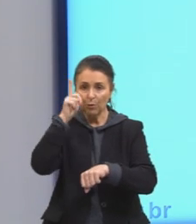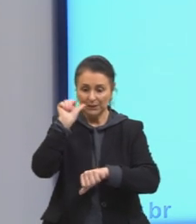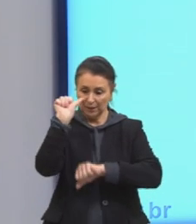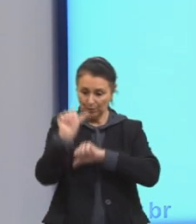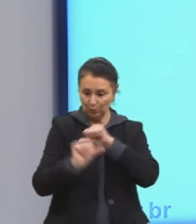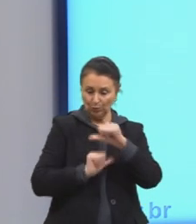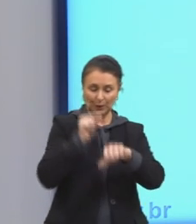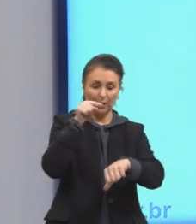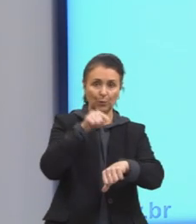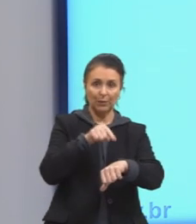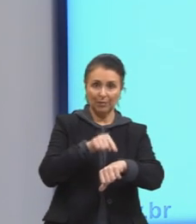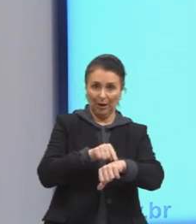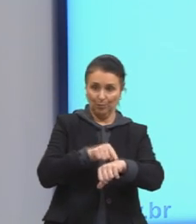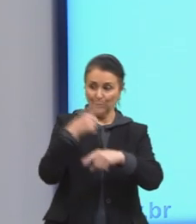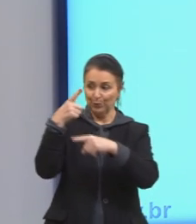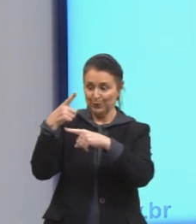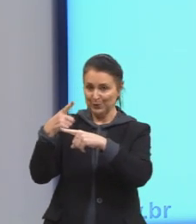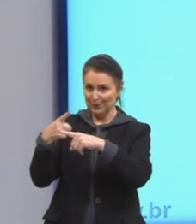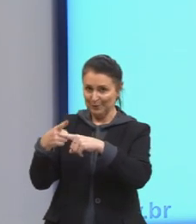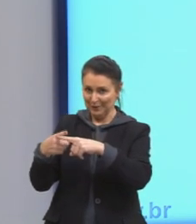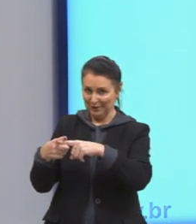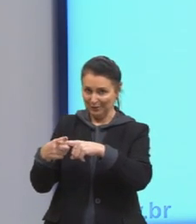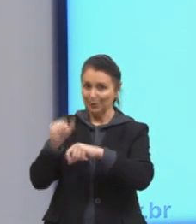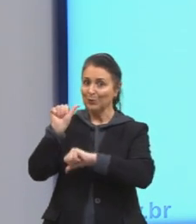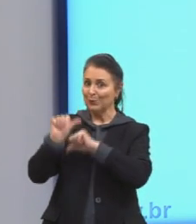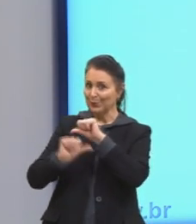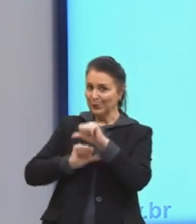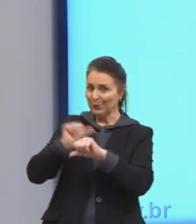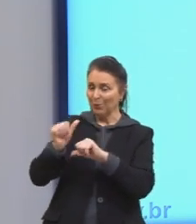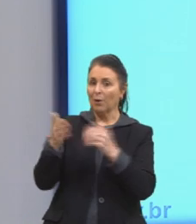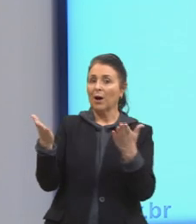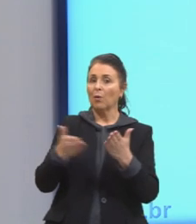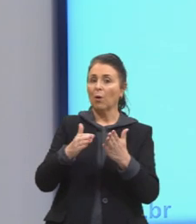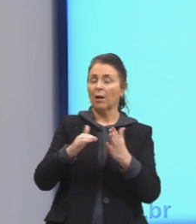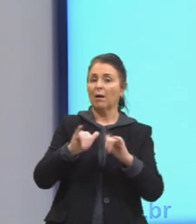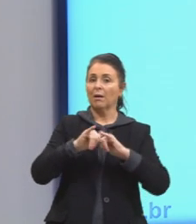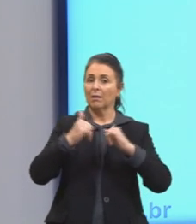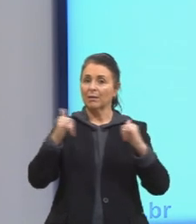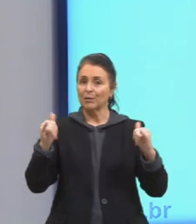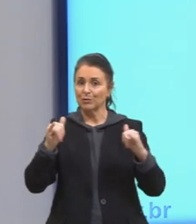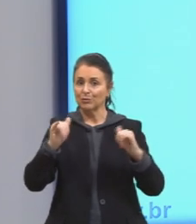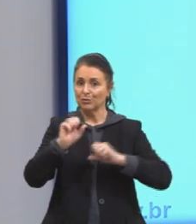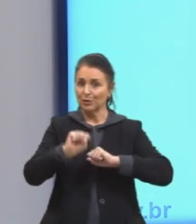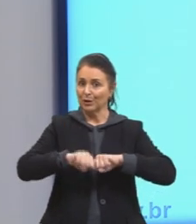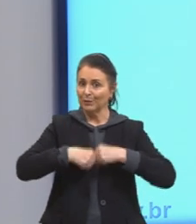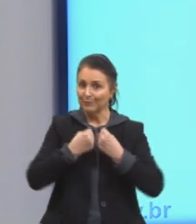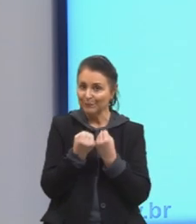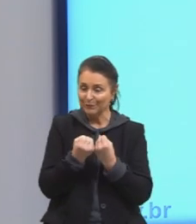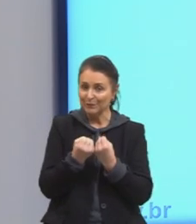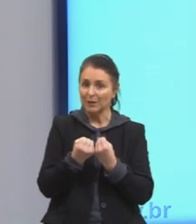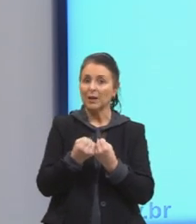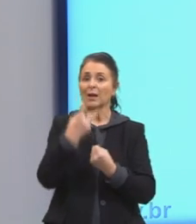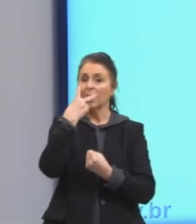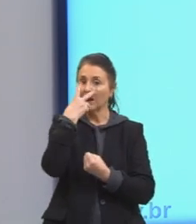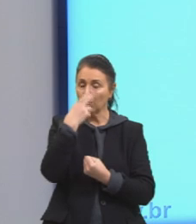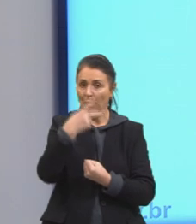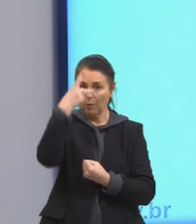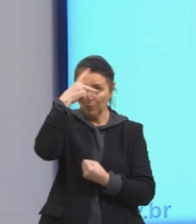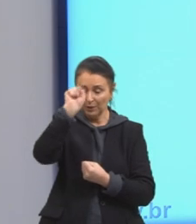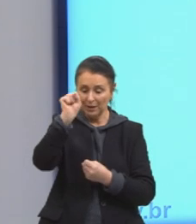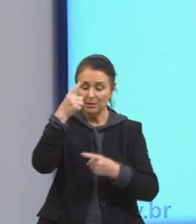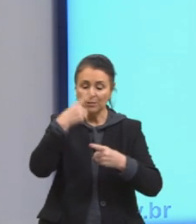passar esse tempo multiplicando para lá e vai ver então que a energia é igual a potência multiplicado